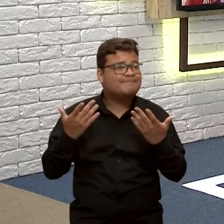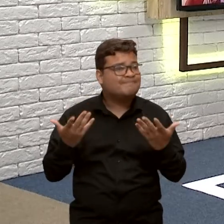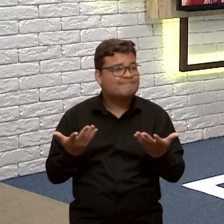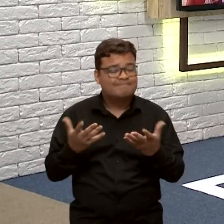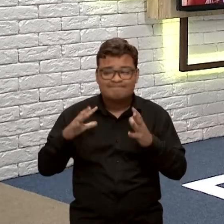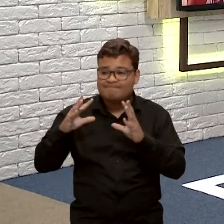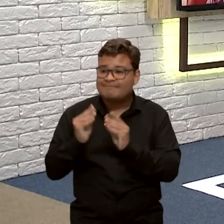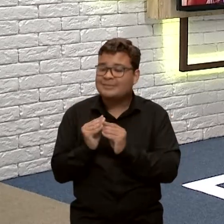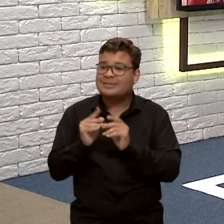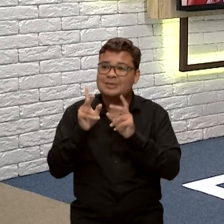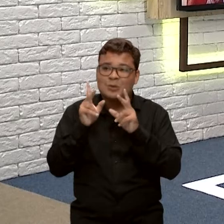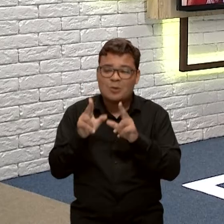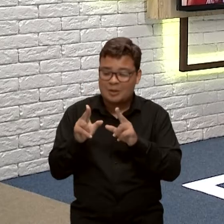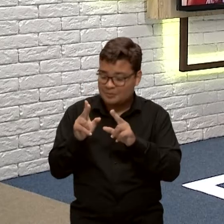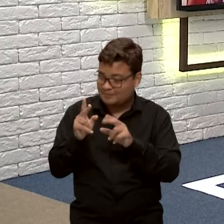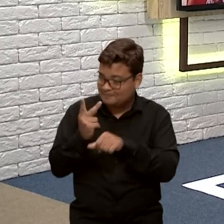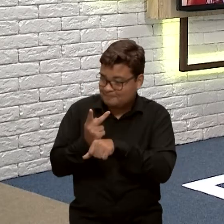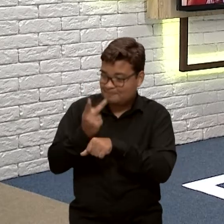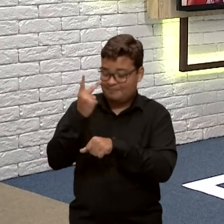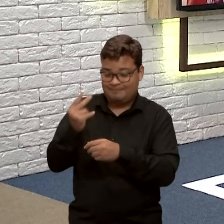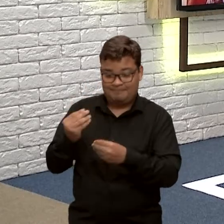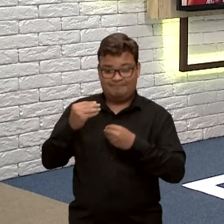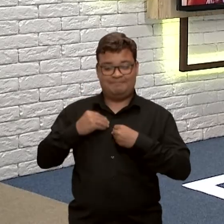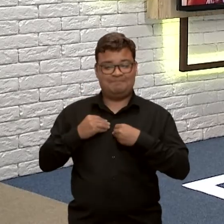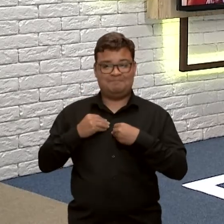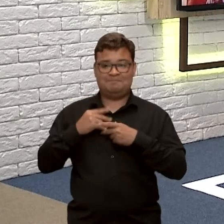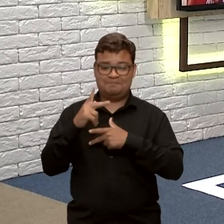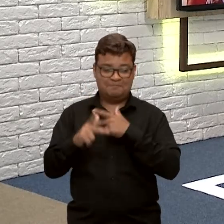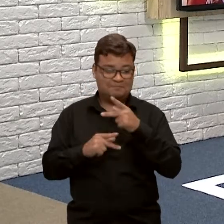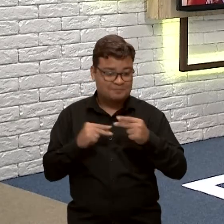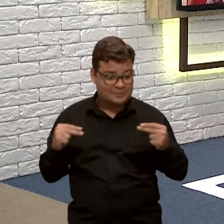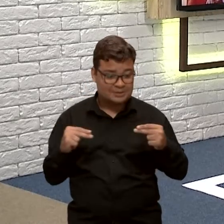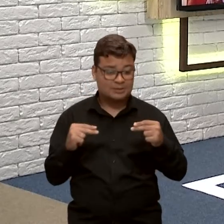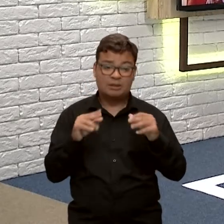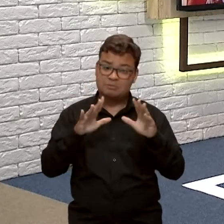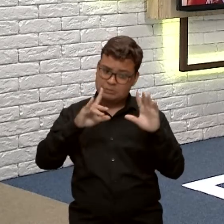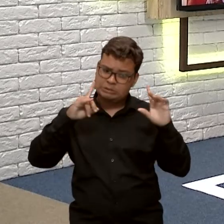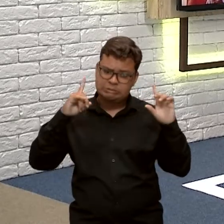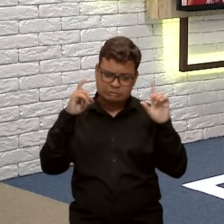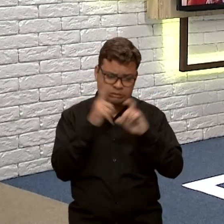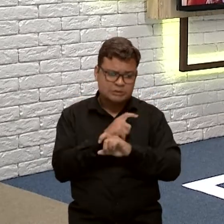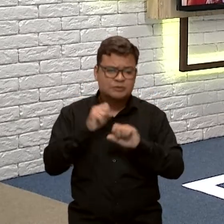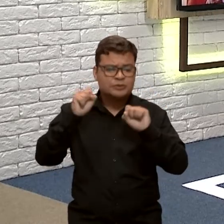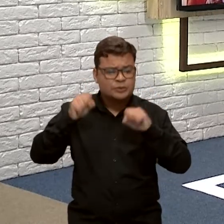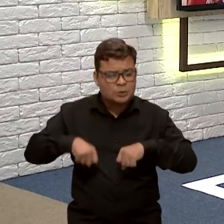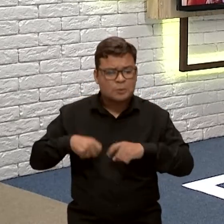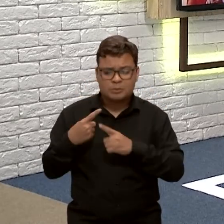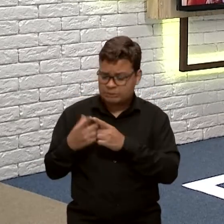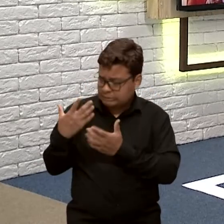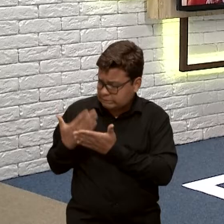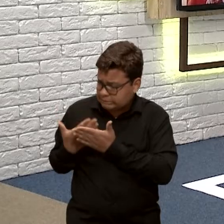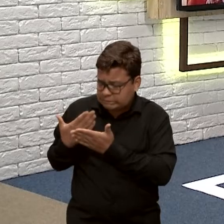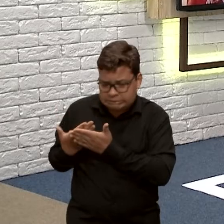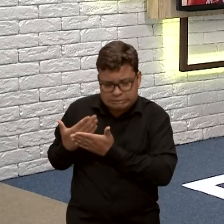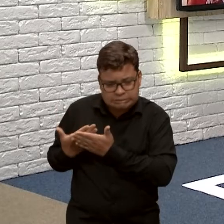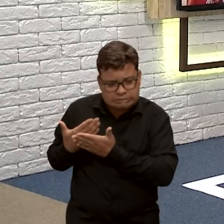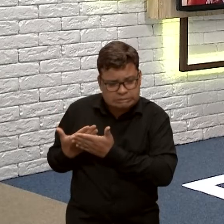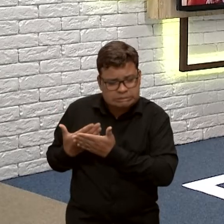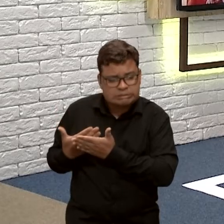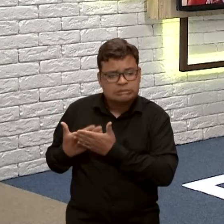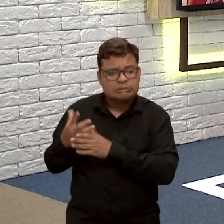uma recompensa, é um desafio, porque a gente estuda muito para